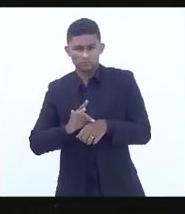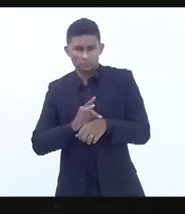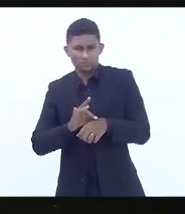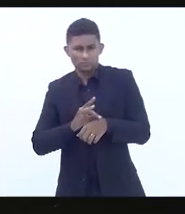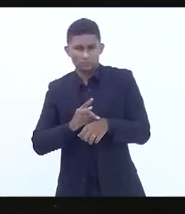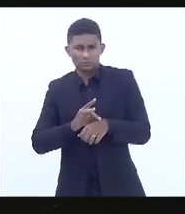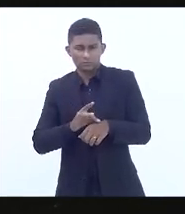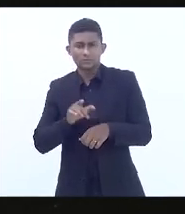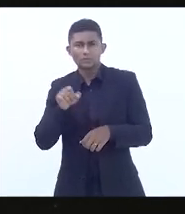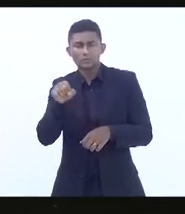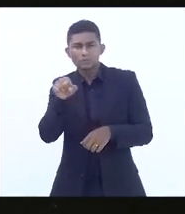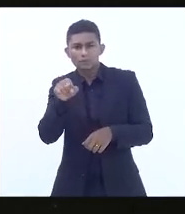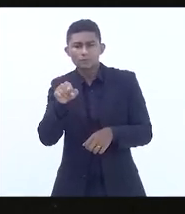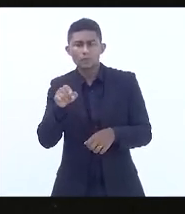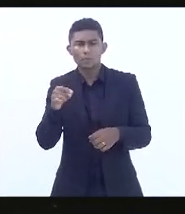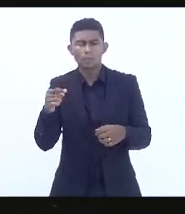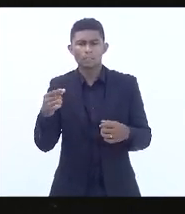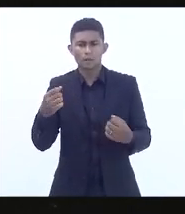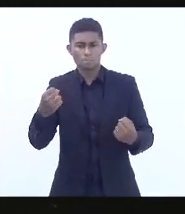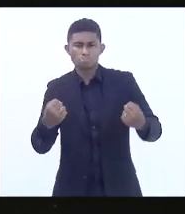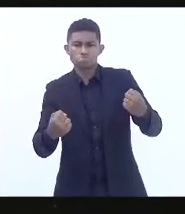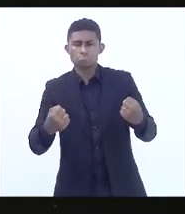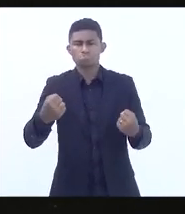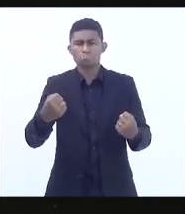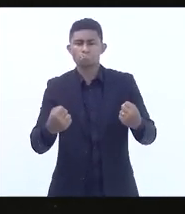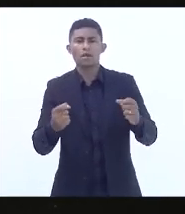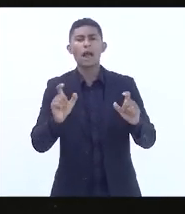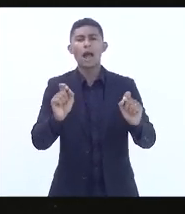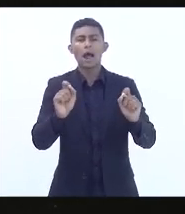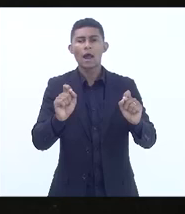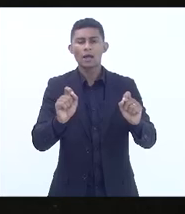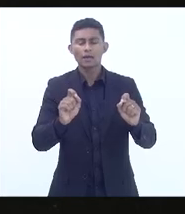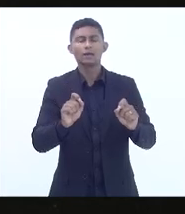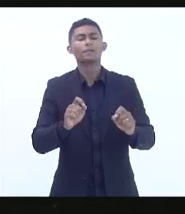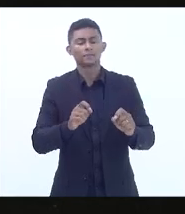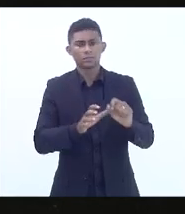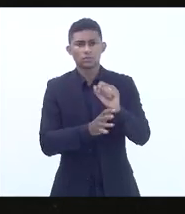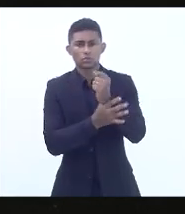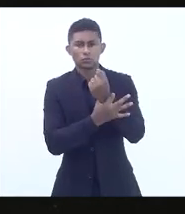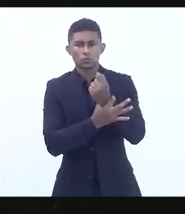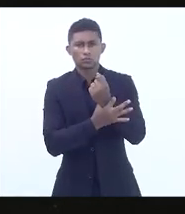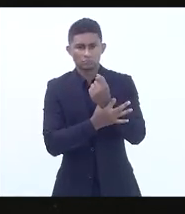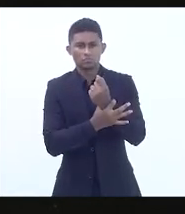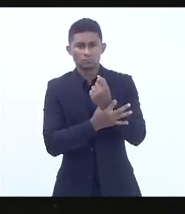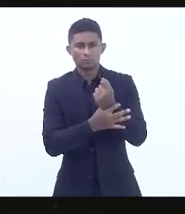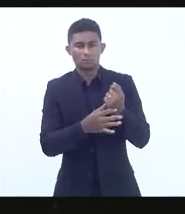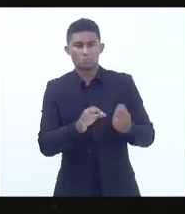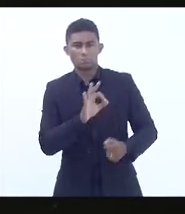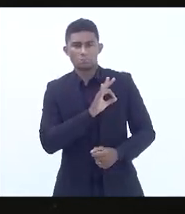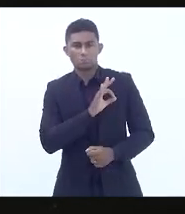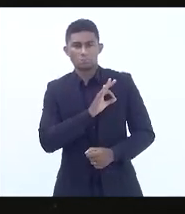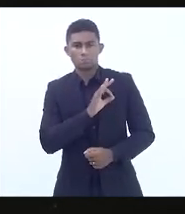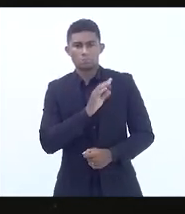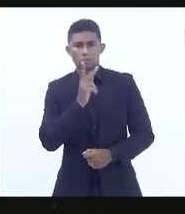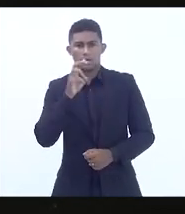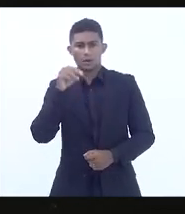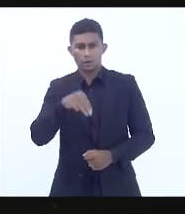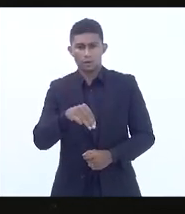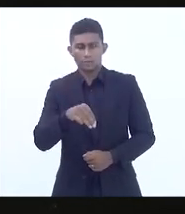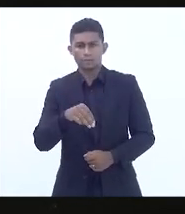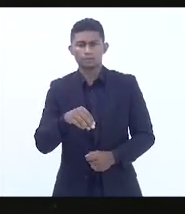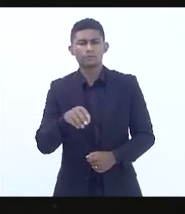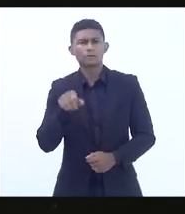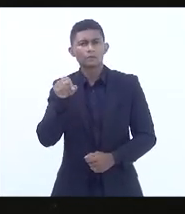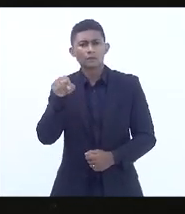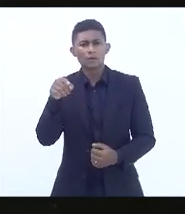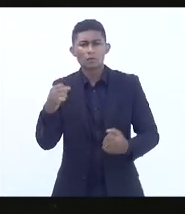dirigido pelos seus segurança, policiais e militares, e que aquele veículo estava dentro do